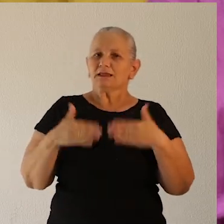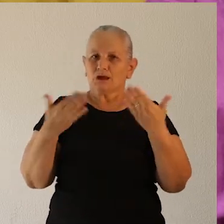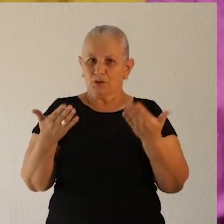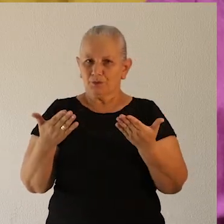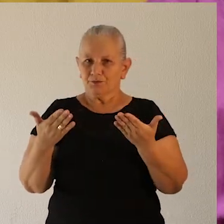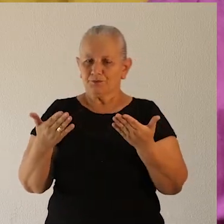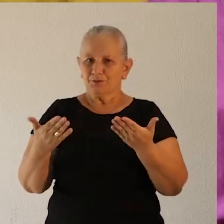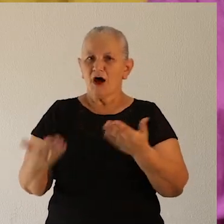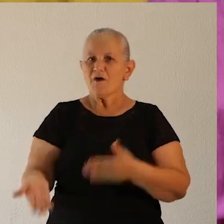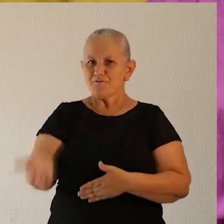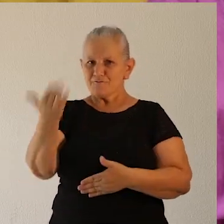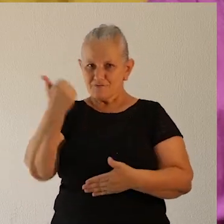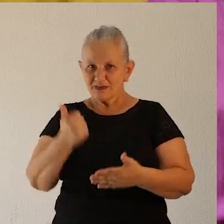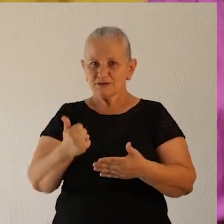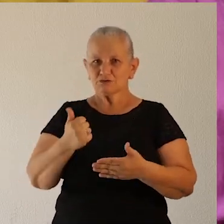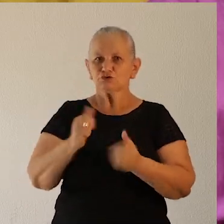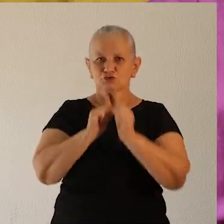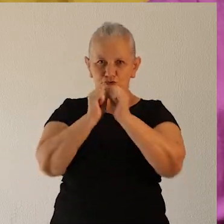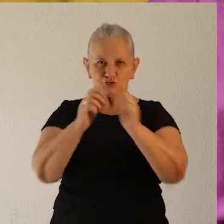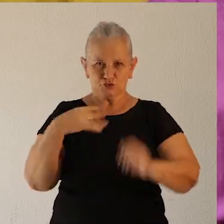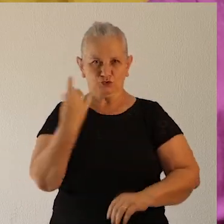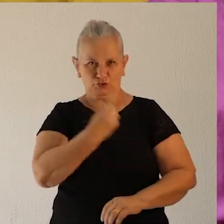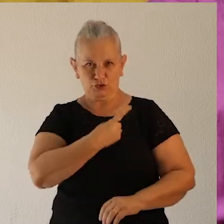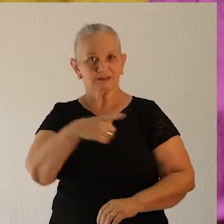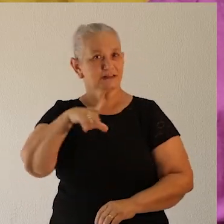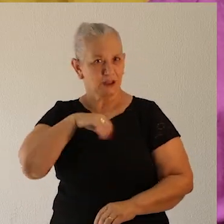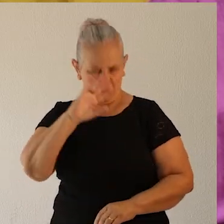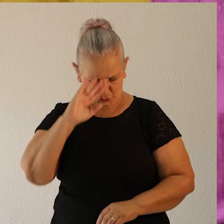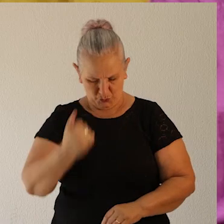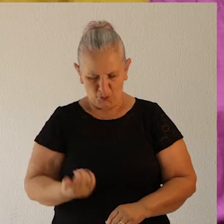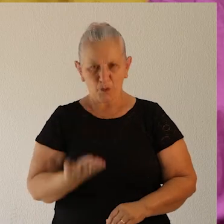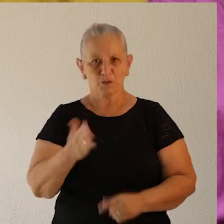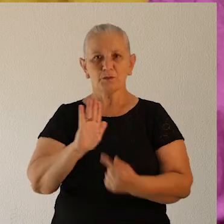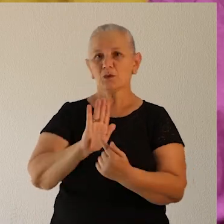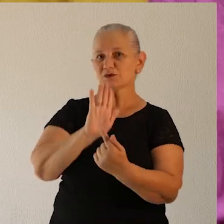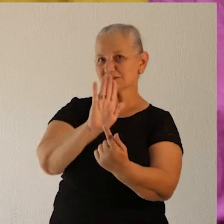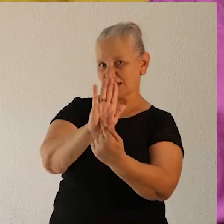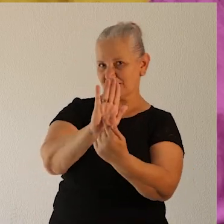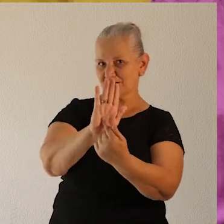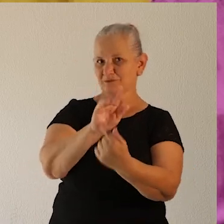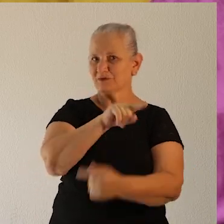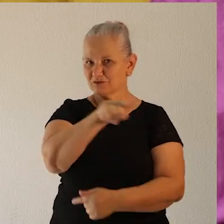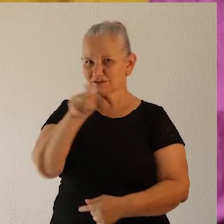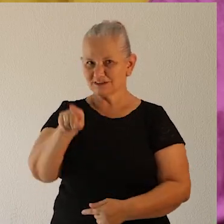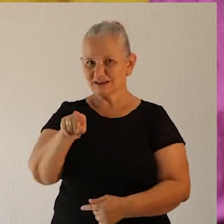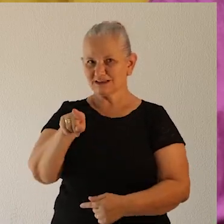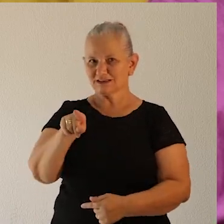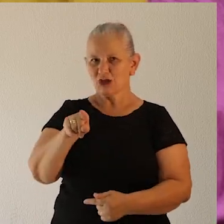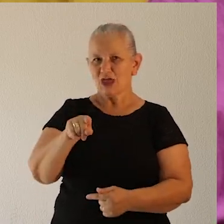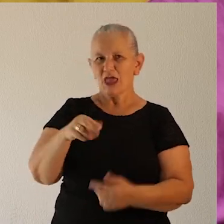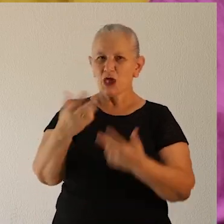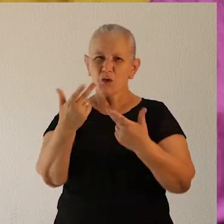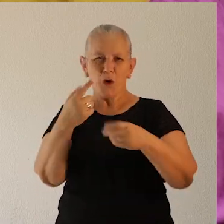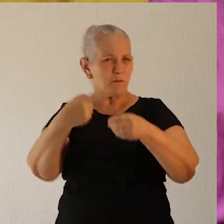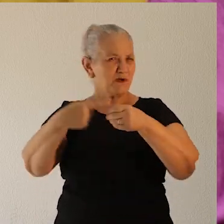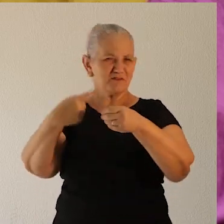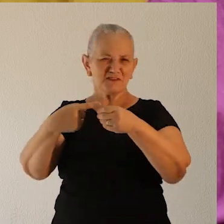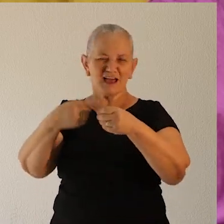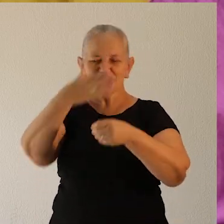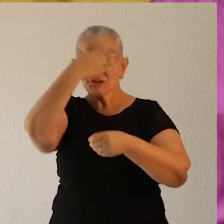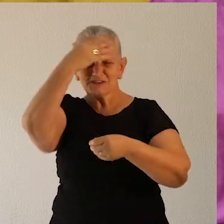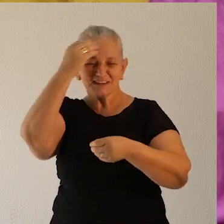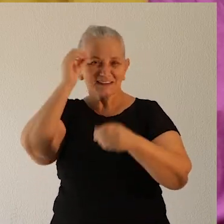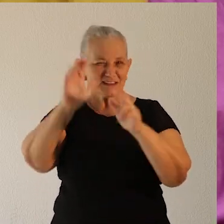numa neste sono cadeira que é conosco, preta porque e nós temos branca. a honra de Eles apresentar para estão vocês sentados uma lado viagem a lado. inesquecível. Leitura com poesia